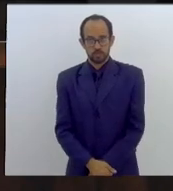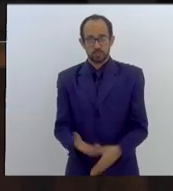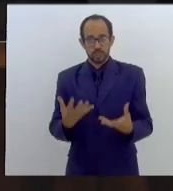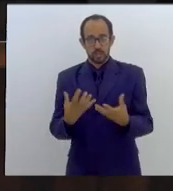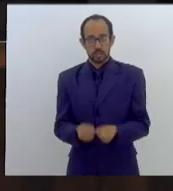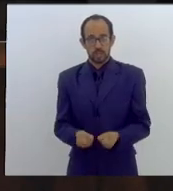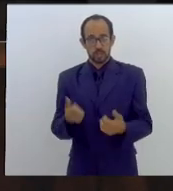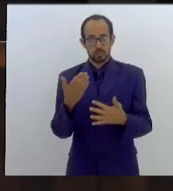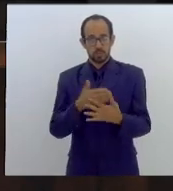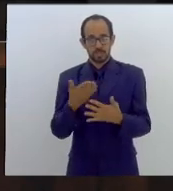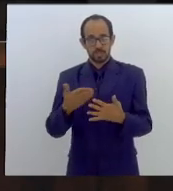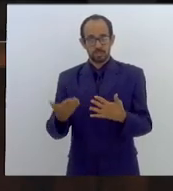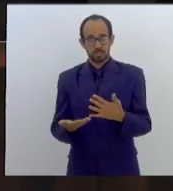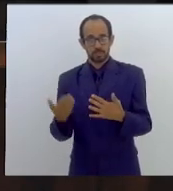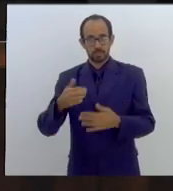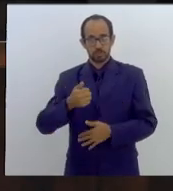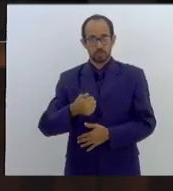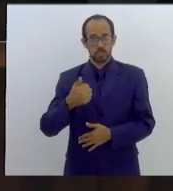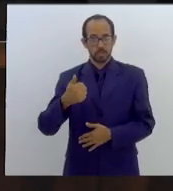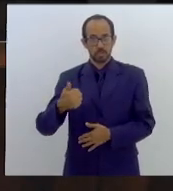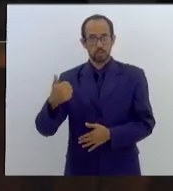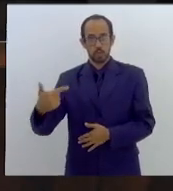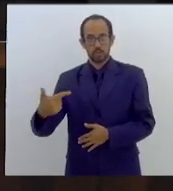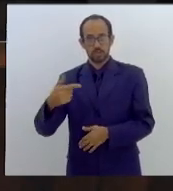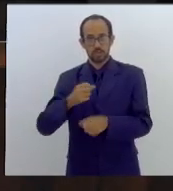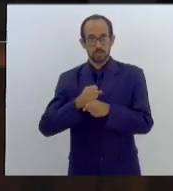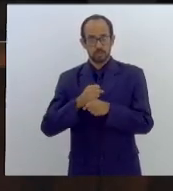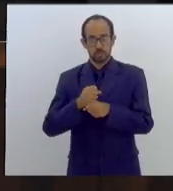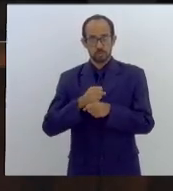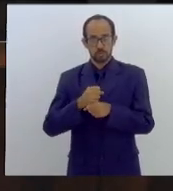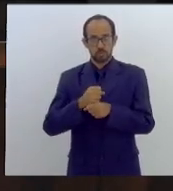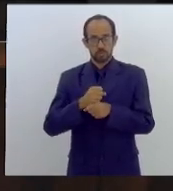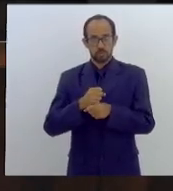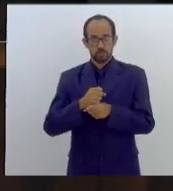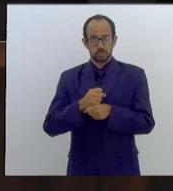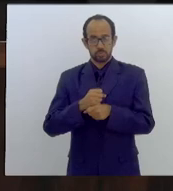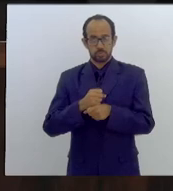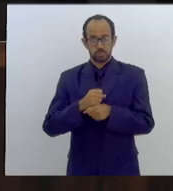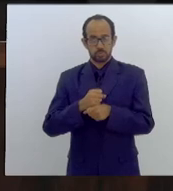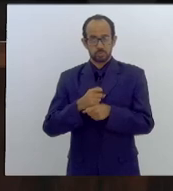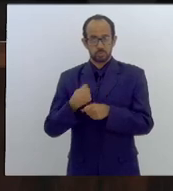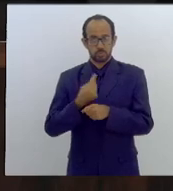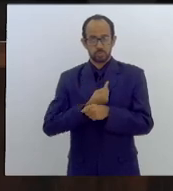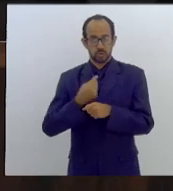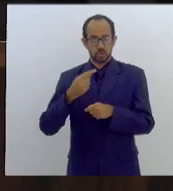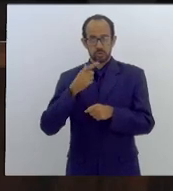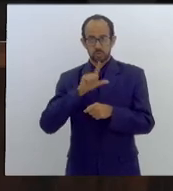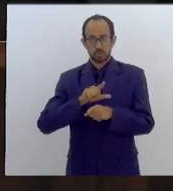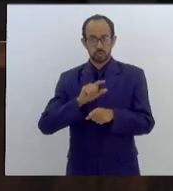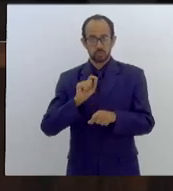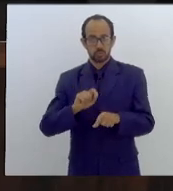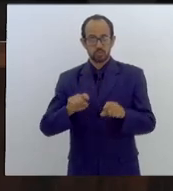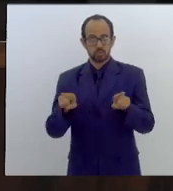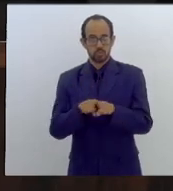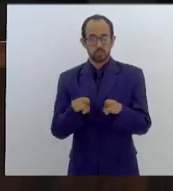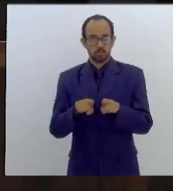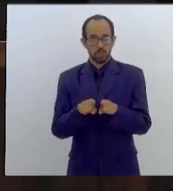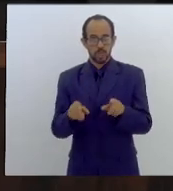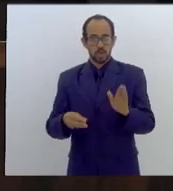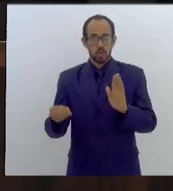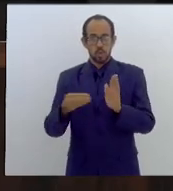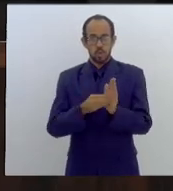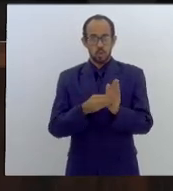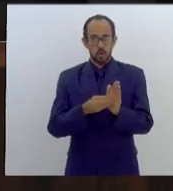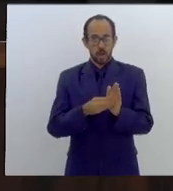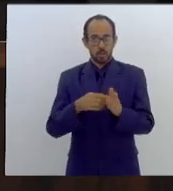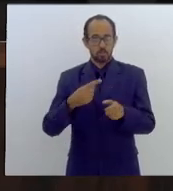parcelamento em 112 anos e que a gente possa incluir o município a